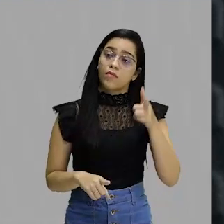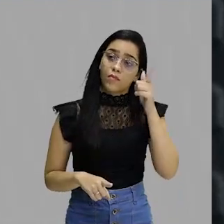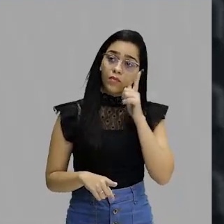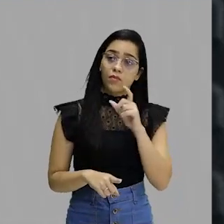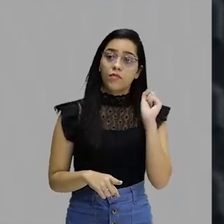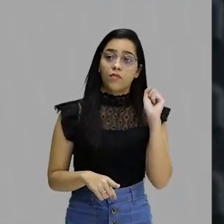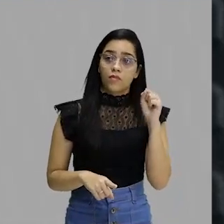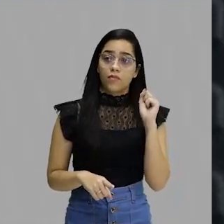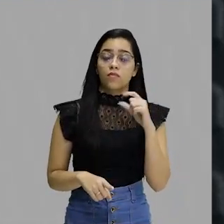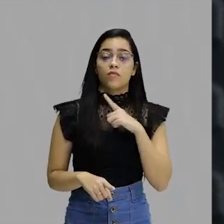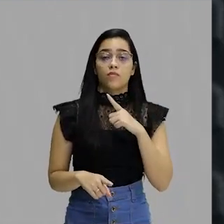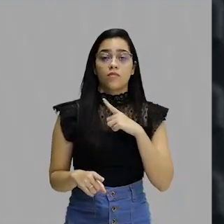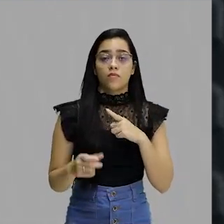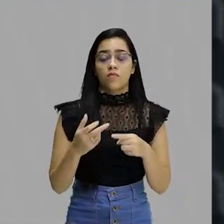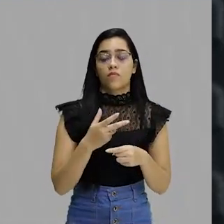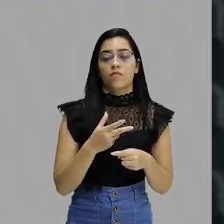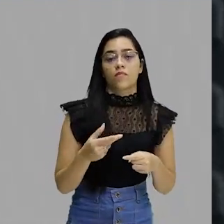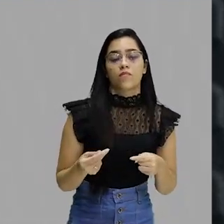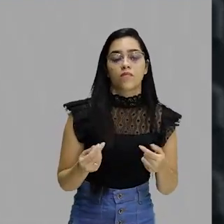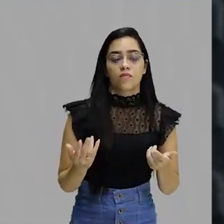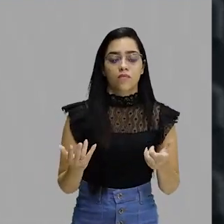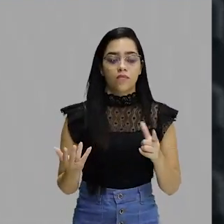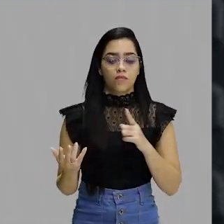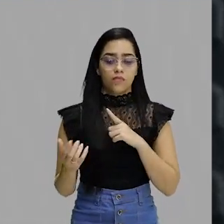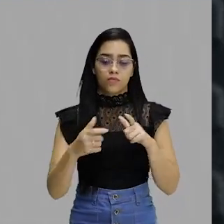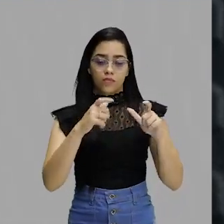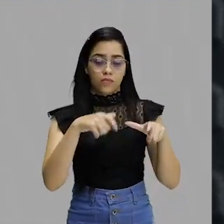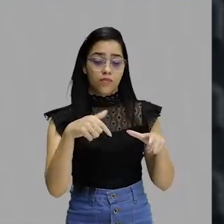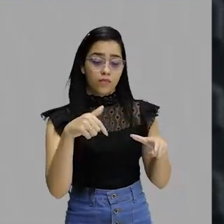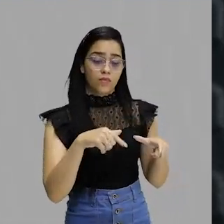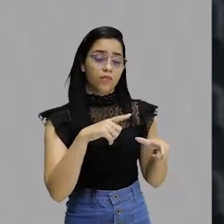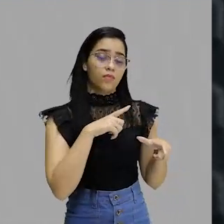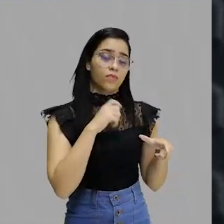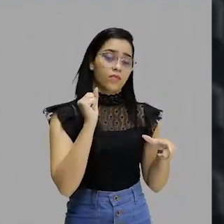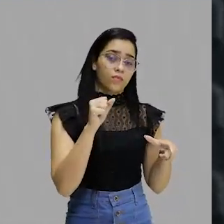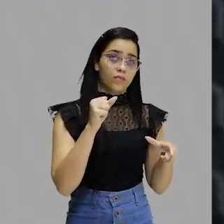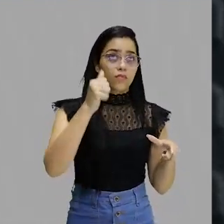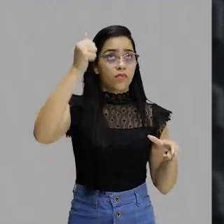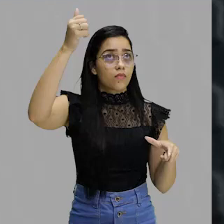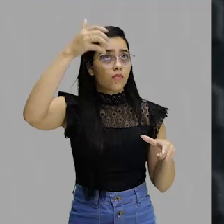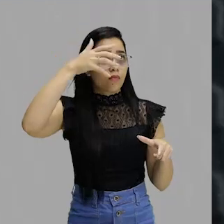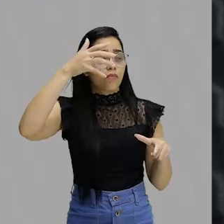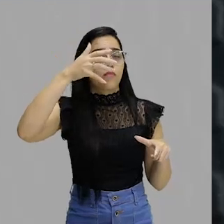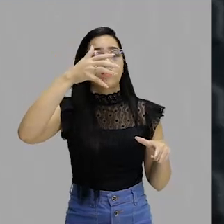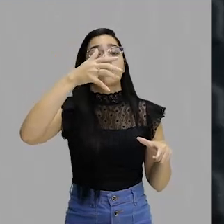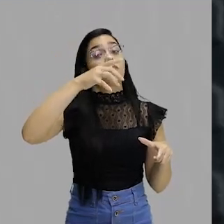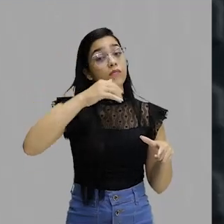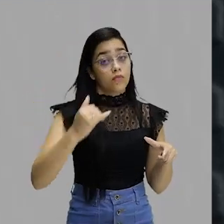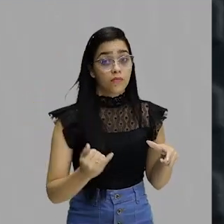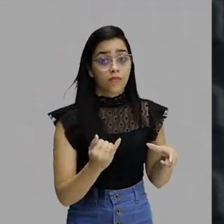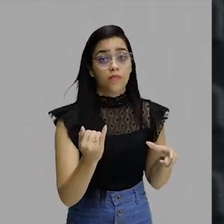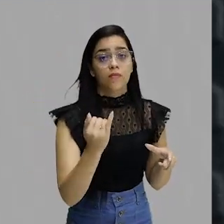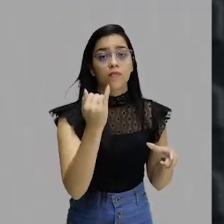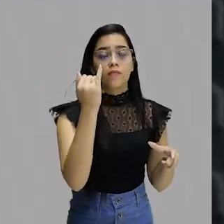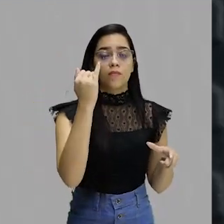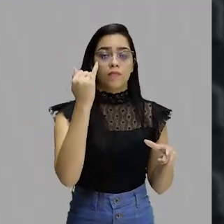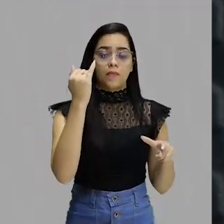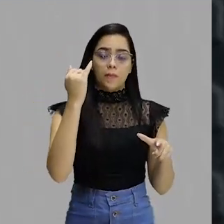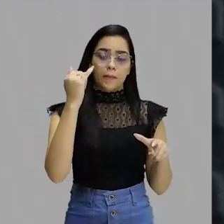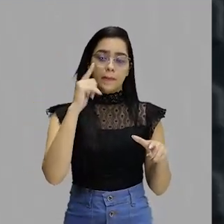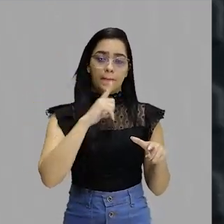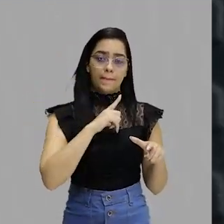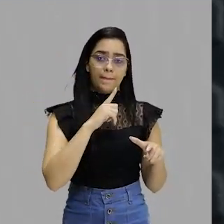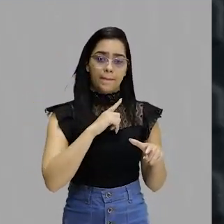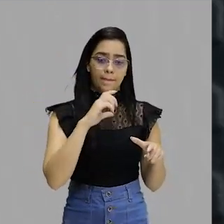consegue alcançar um local que tem luminosidade. Isso é importante. Na questão